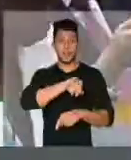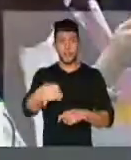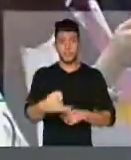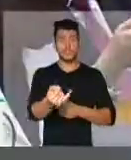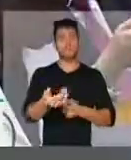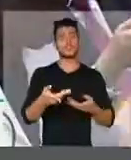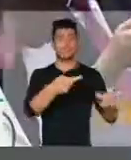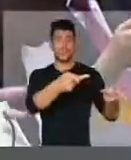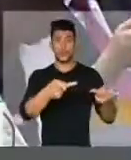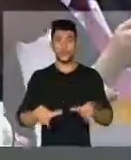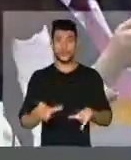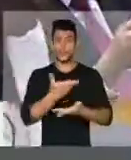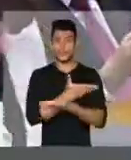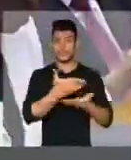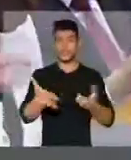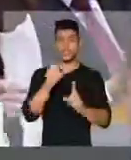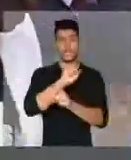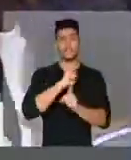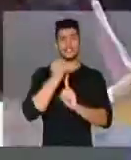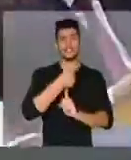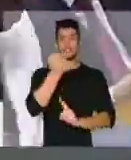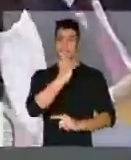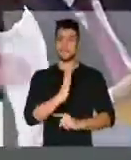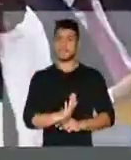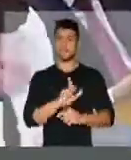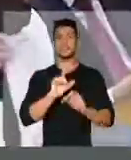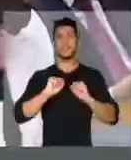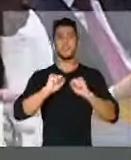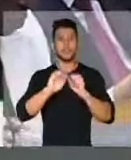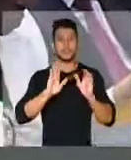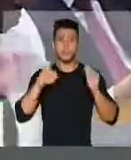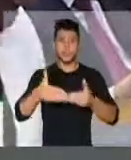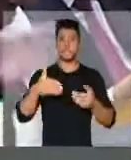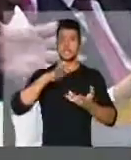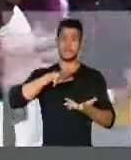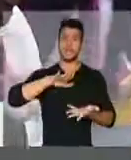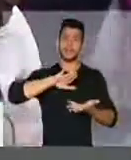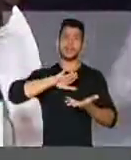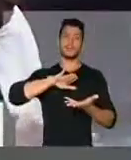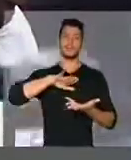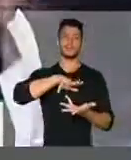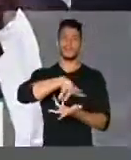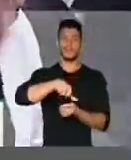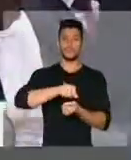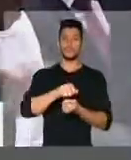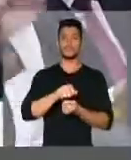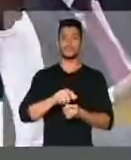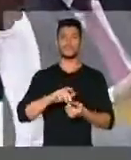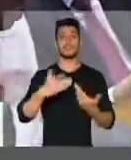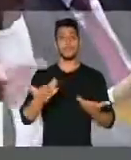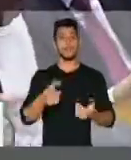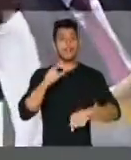todos os parlamentares, toda a sociedade brasileira, para participar do Fórum Social Mundial. Por último, senhor presidente, está na hora de